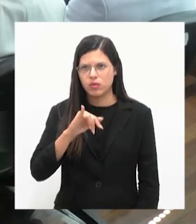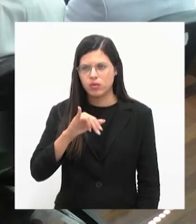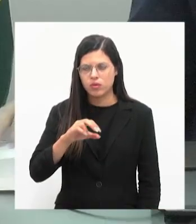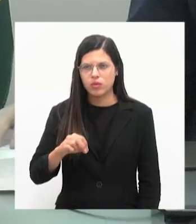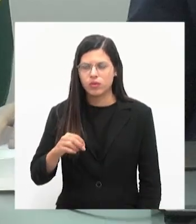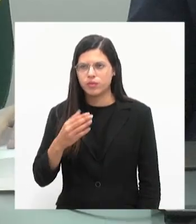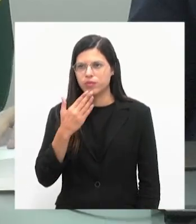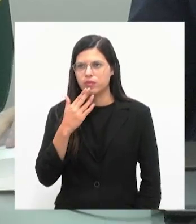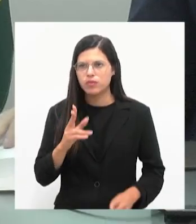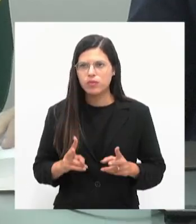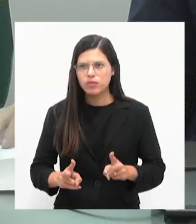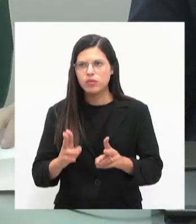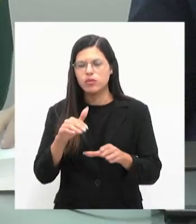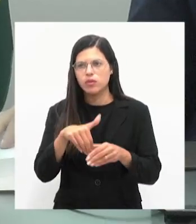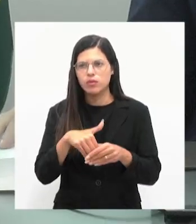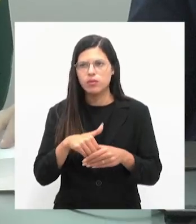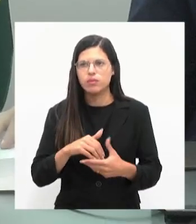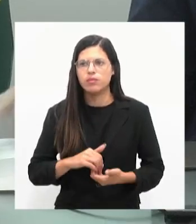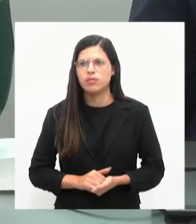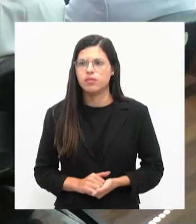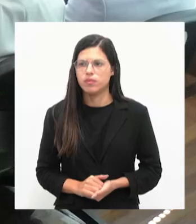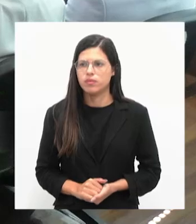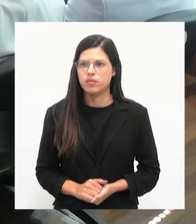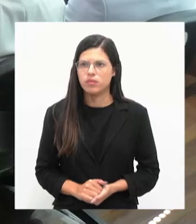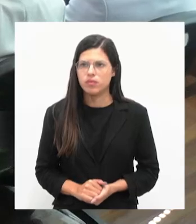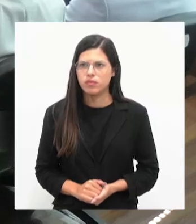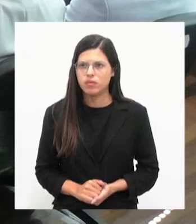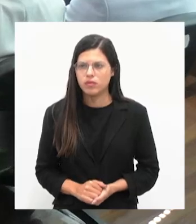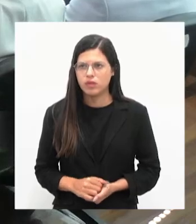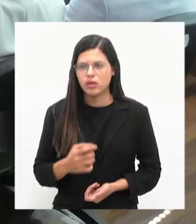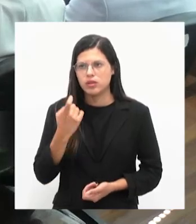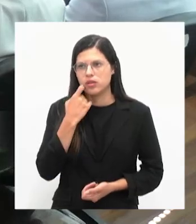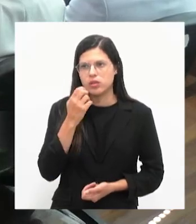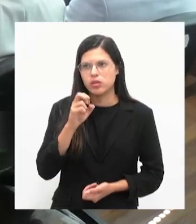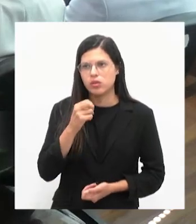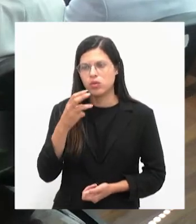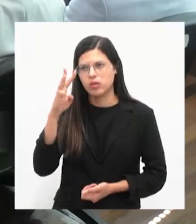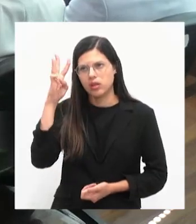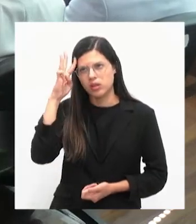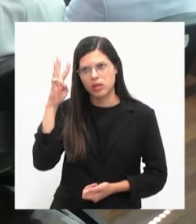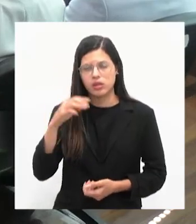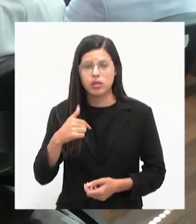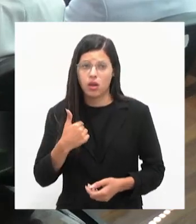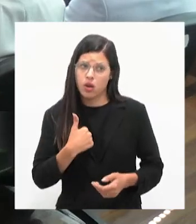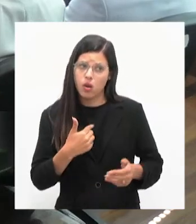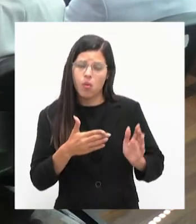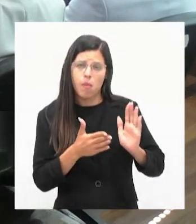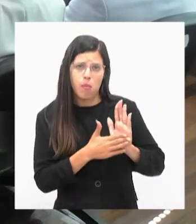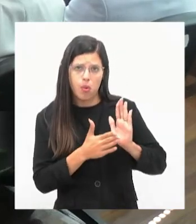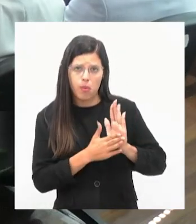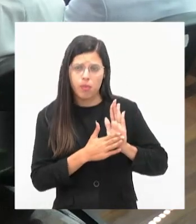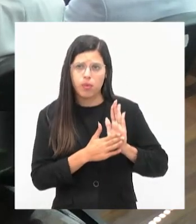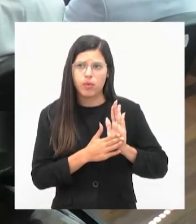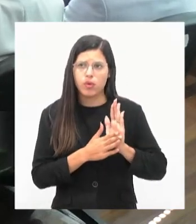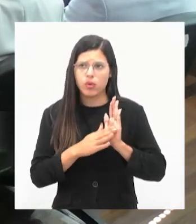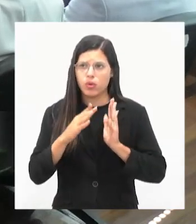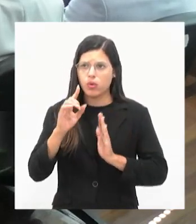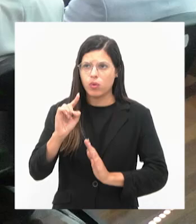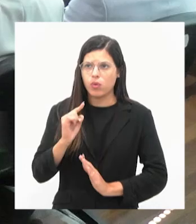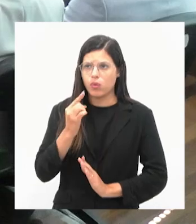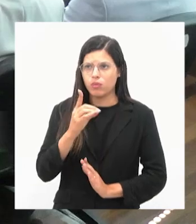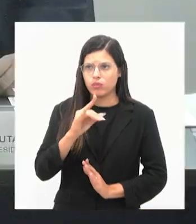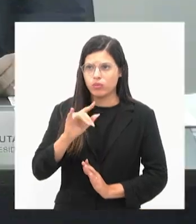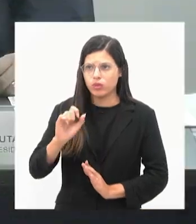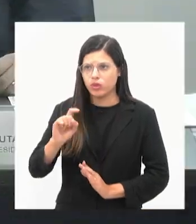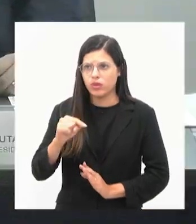da condução constitutiva. Vamos definir então Mas a data. Vai ser na sexta ou na terça? Eu proponho que seja um dia após os 10 dias do